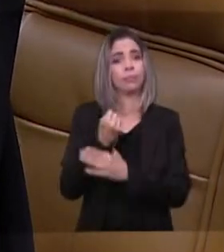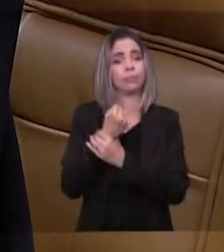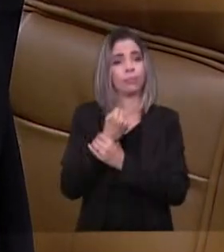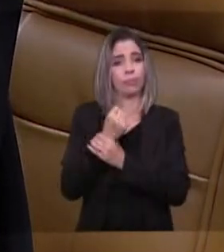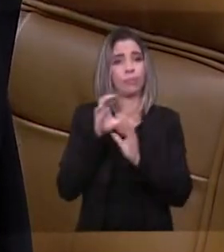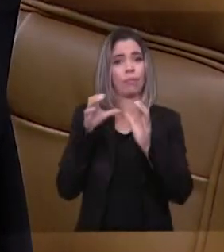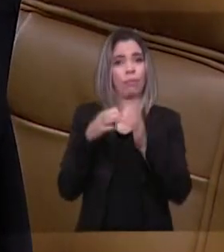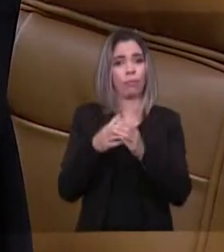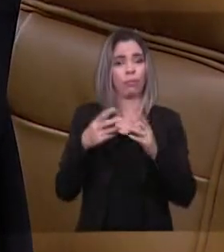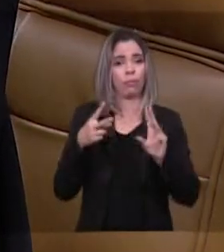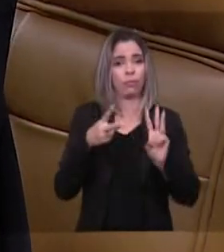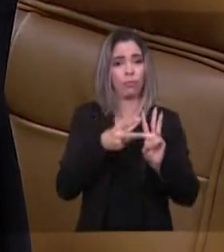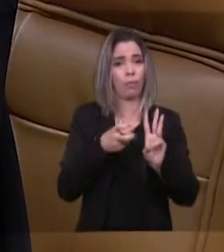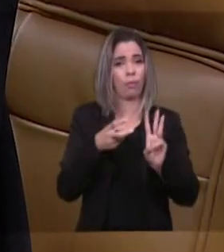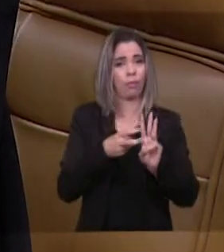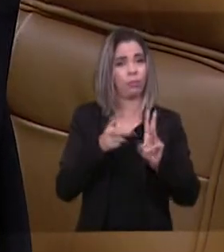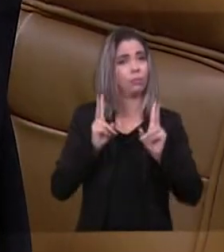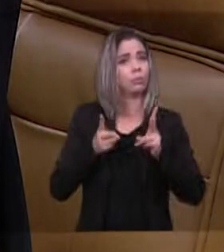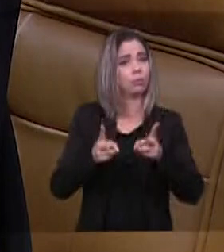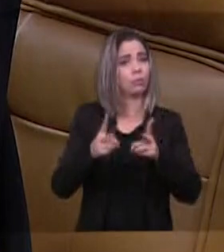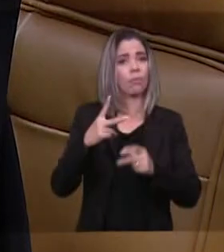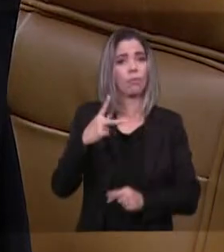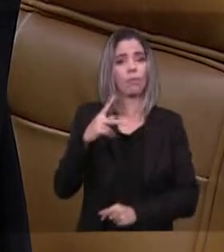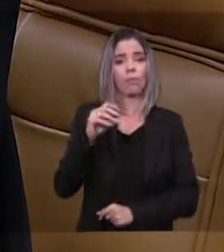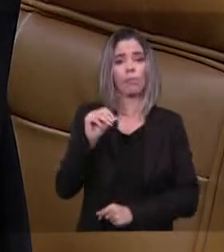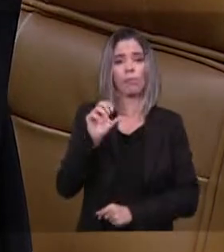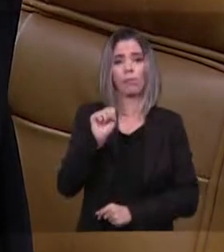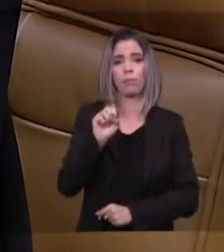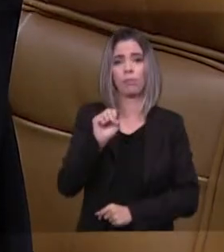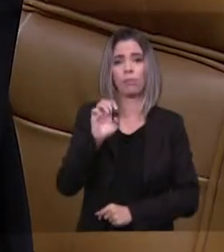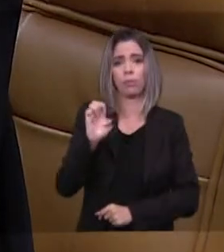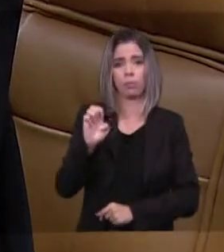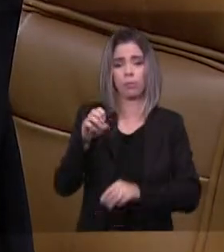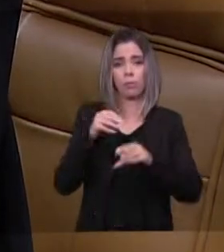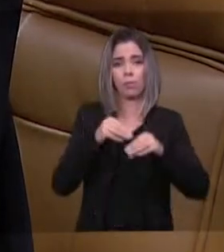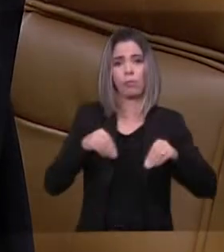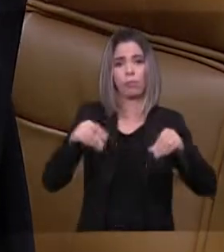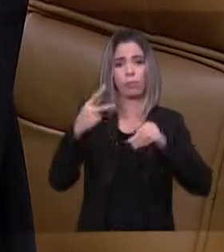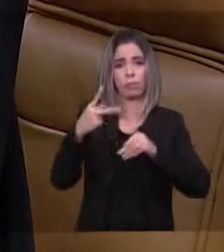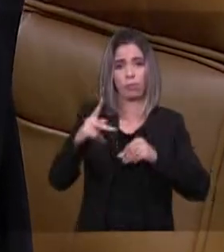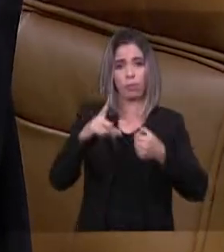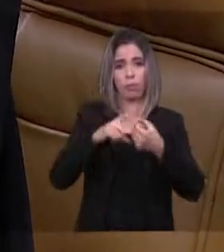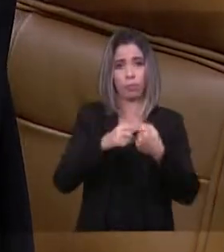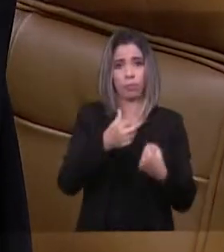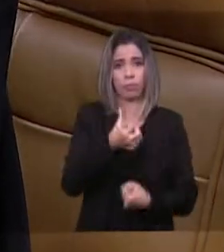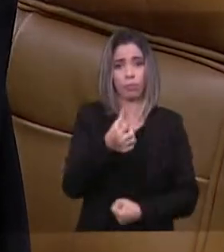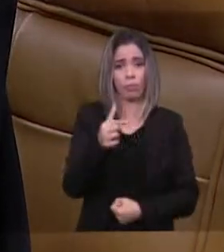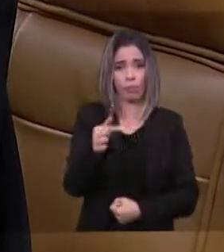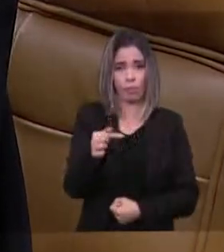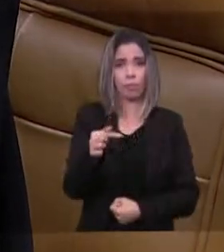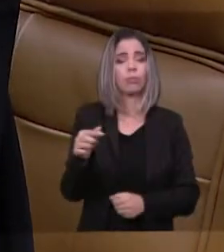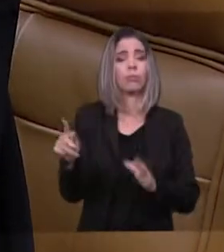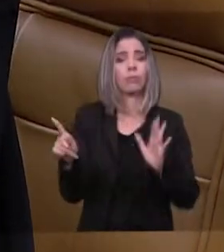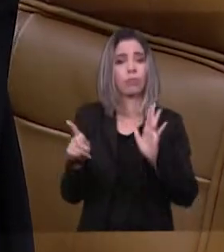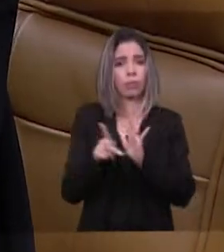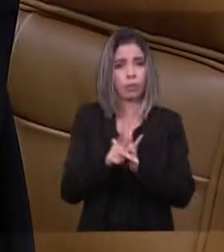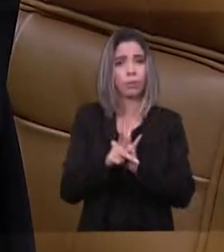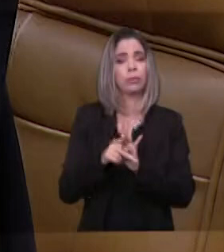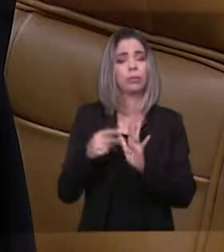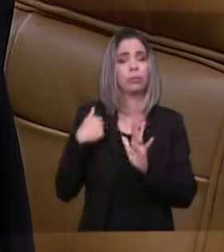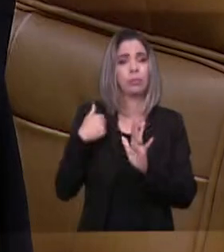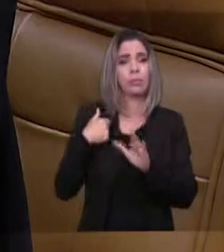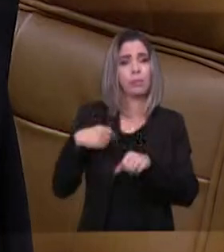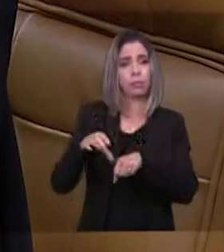comunidades indígenas a posse permanente de suas terras, o artigo 67 do Ato das Disposições Constitucionais